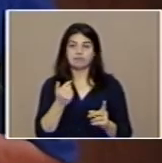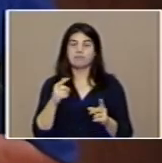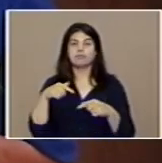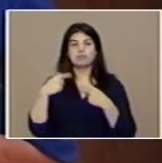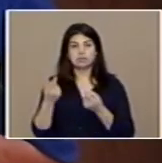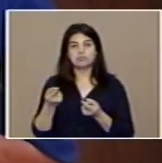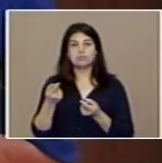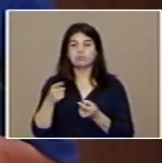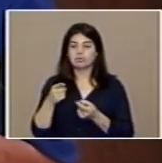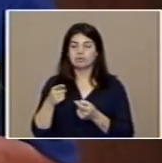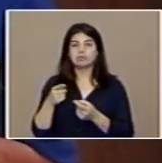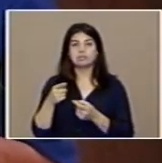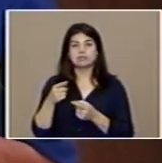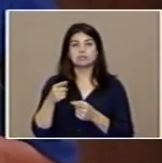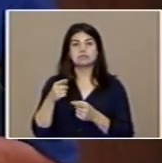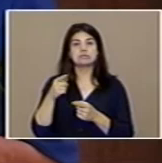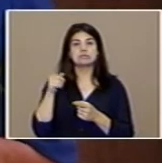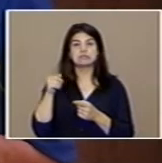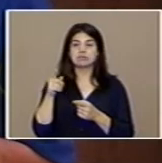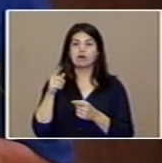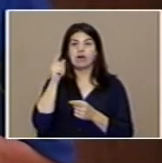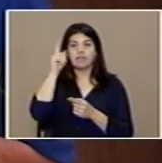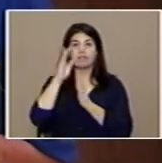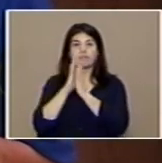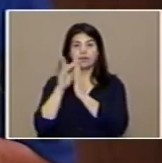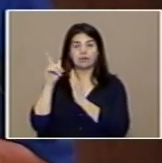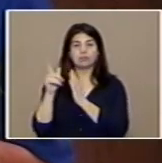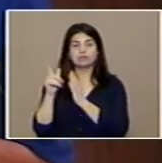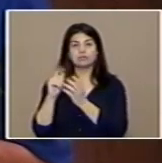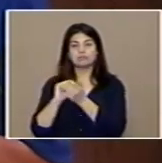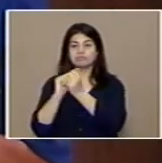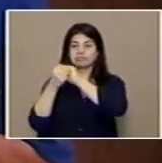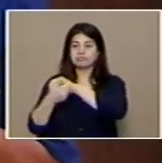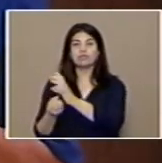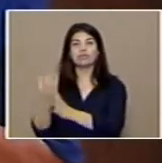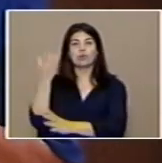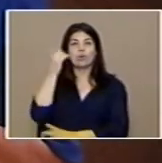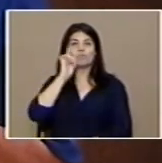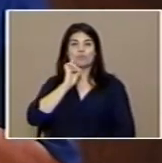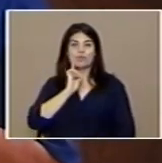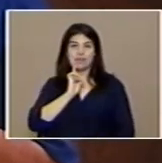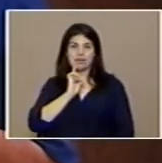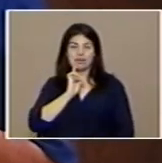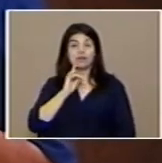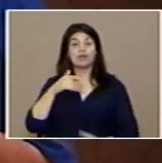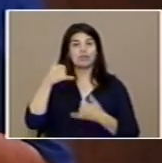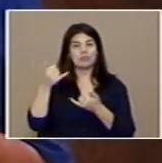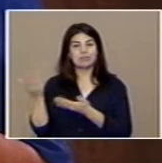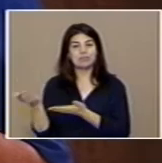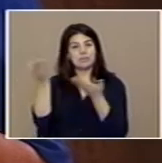o Senhor Deus formou a mulher e apresentou-a ao homem